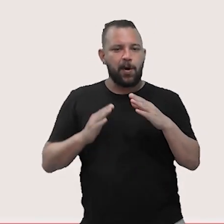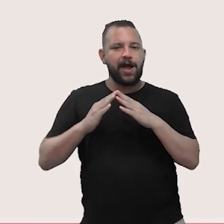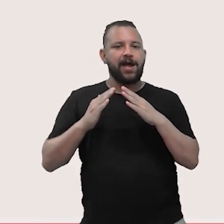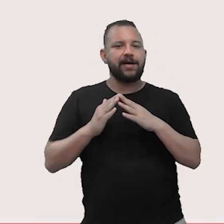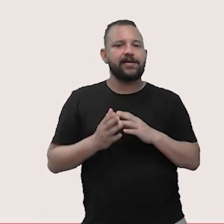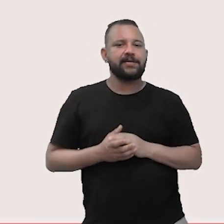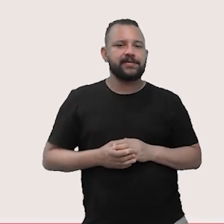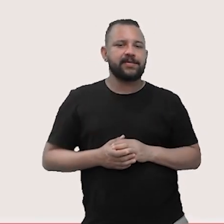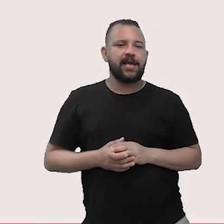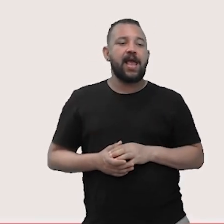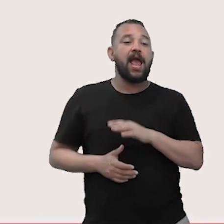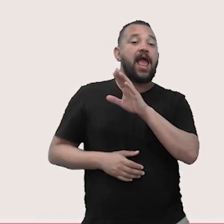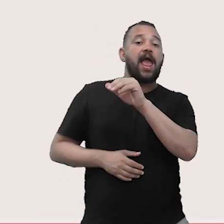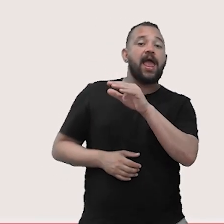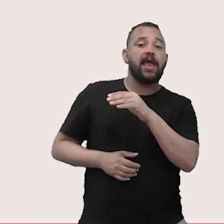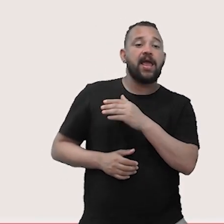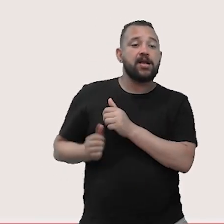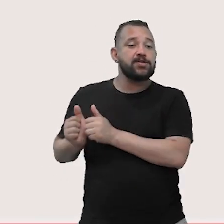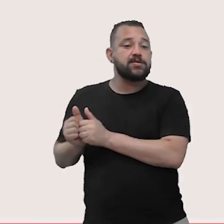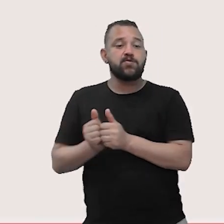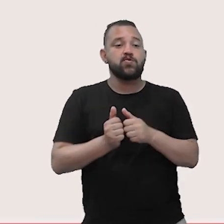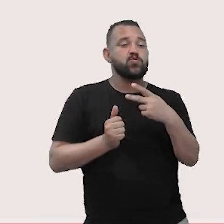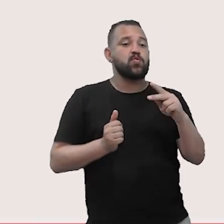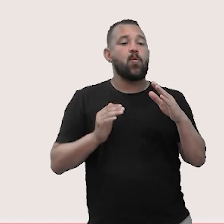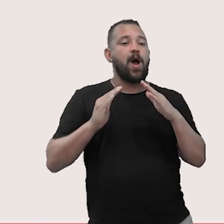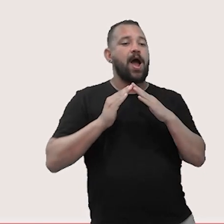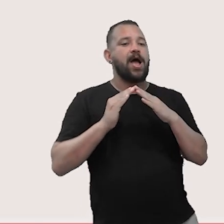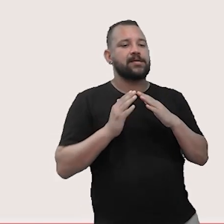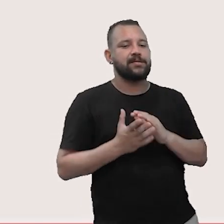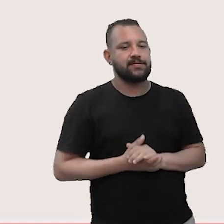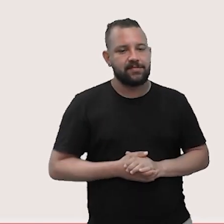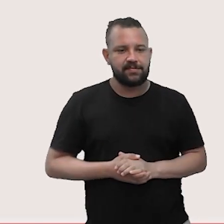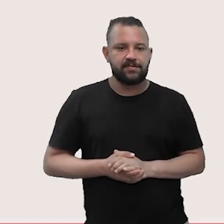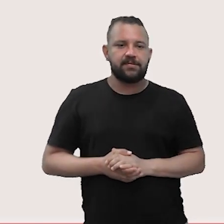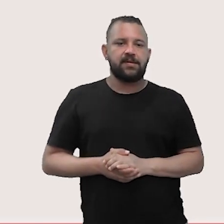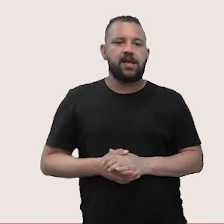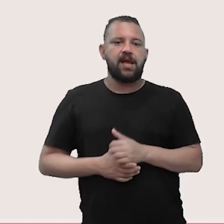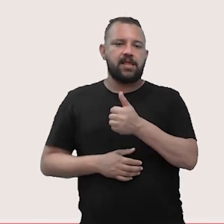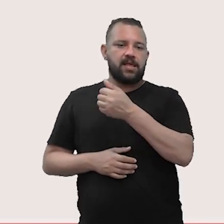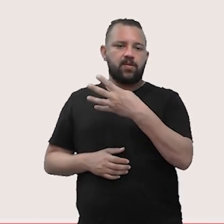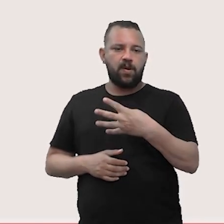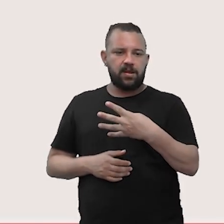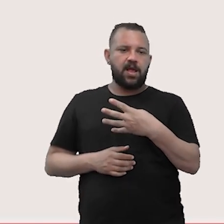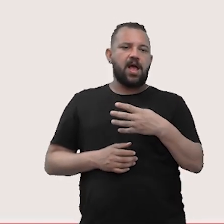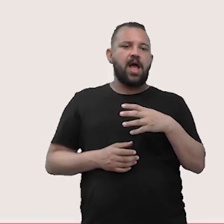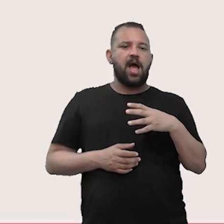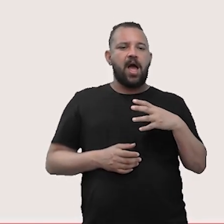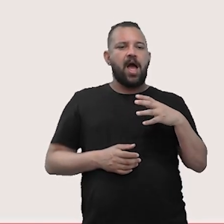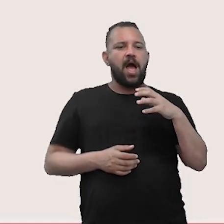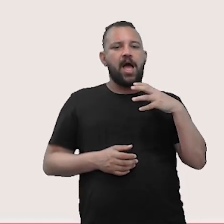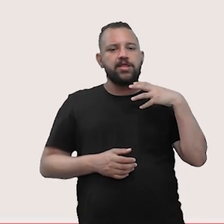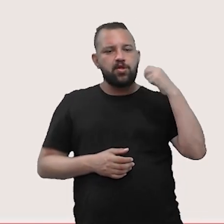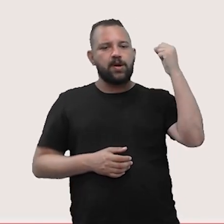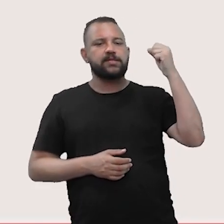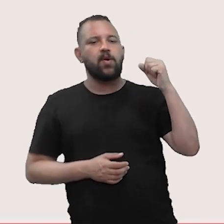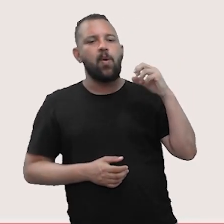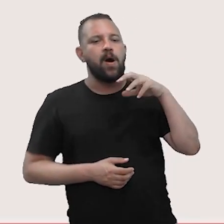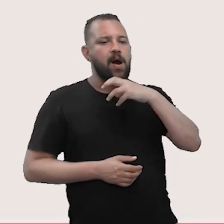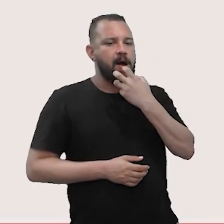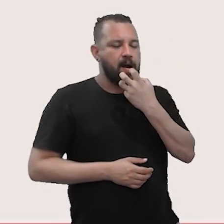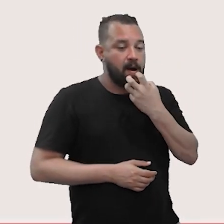14ª-feira de adoção de cães e gatos. Aí tá lá embaixo. Adote um animal de